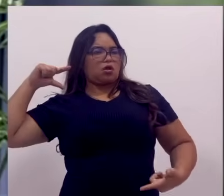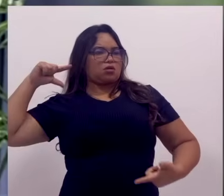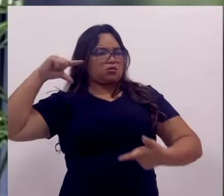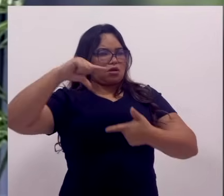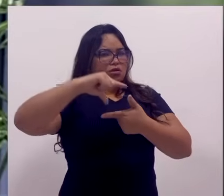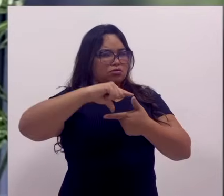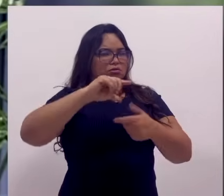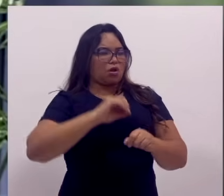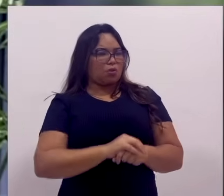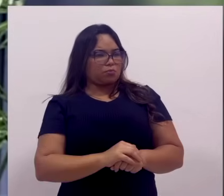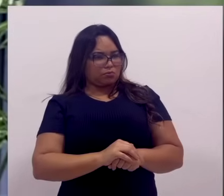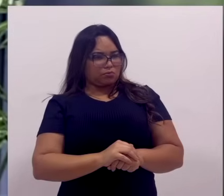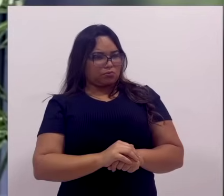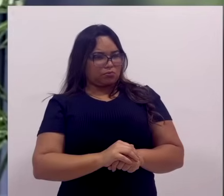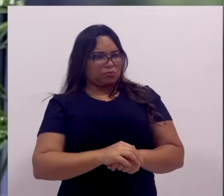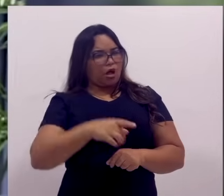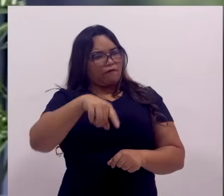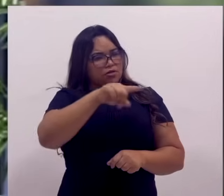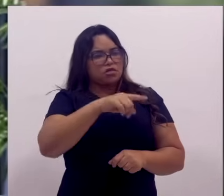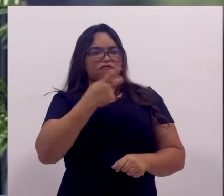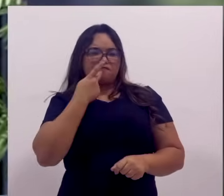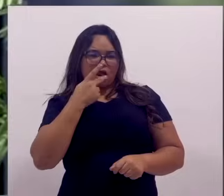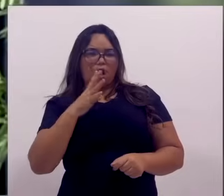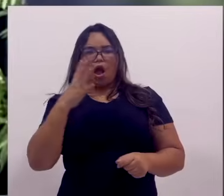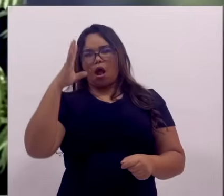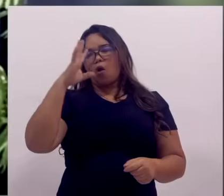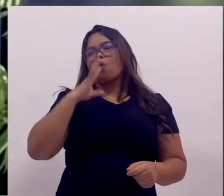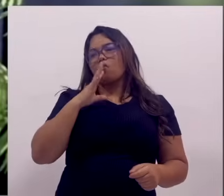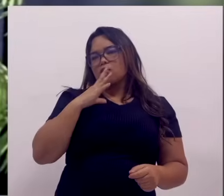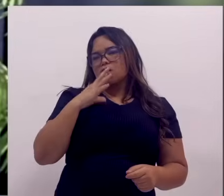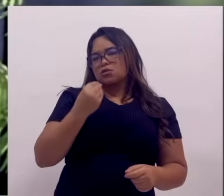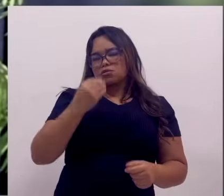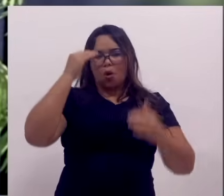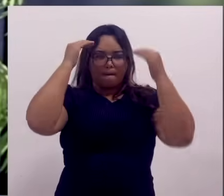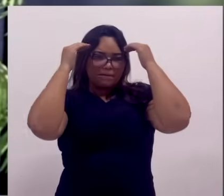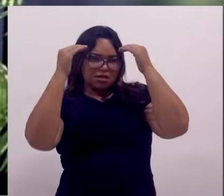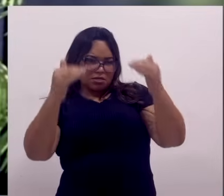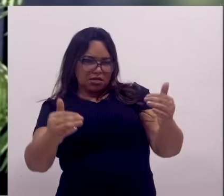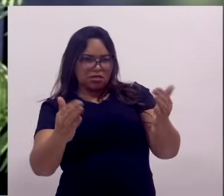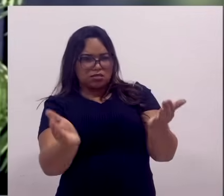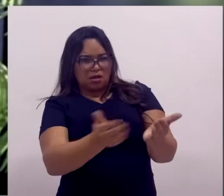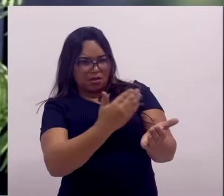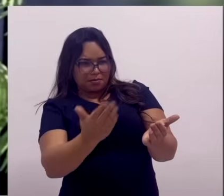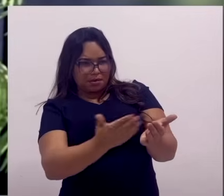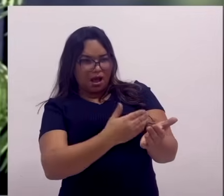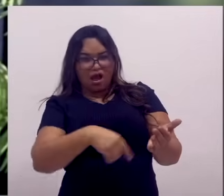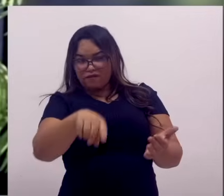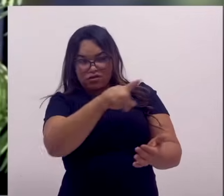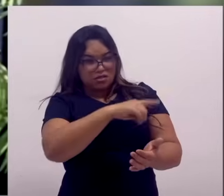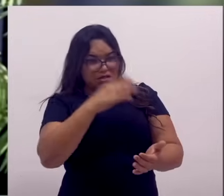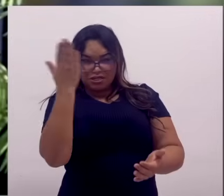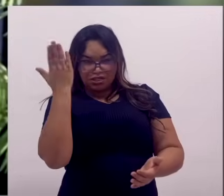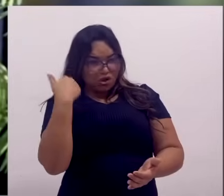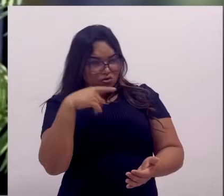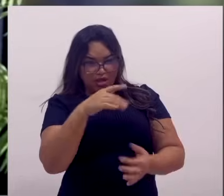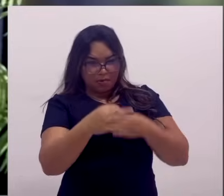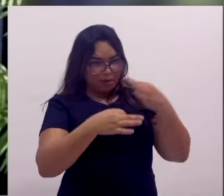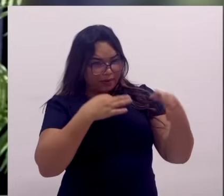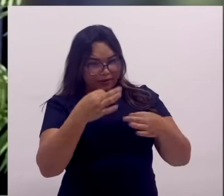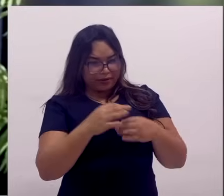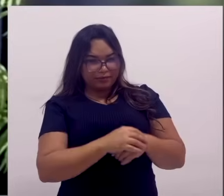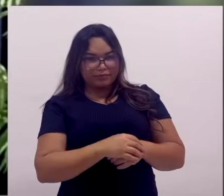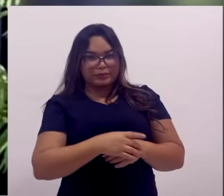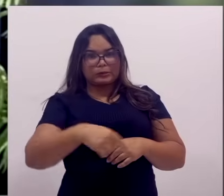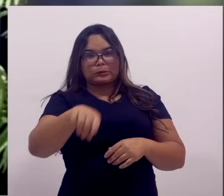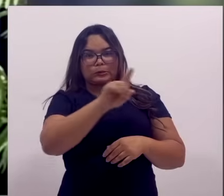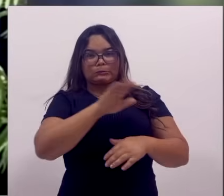tradições sobre a palavra e transgridem os seus próprios preceitos. Não sabem o que dizem, vocês são apenas uns rebeldes.